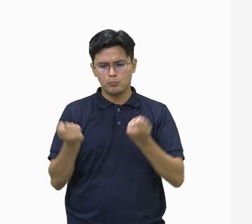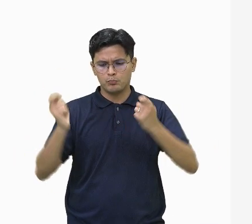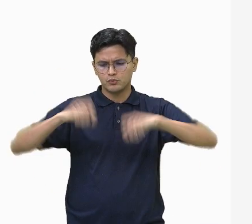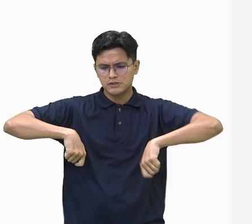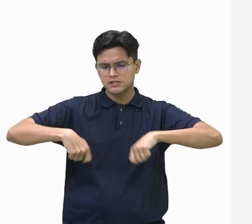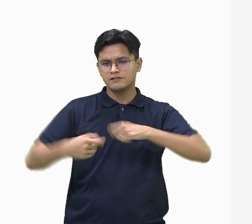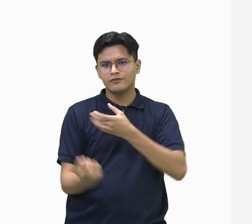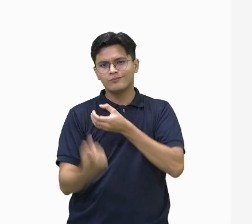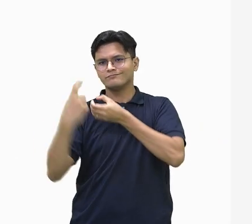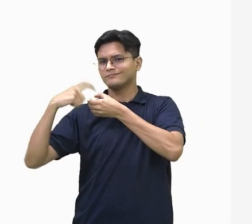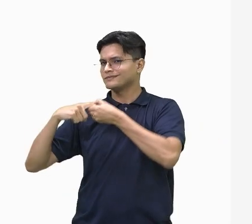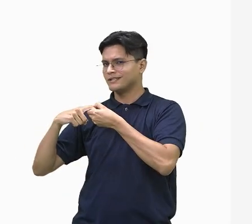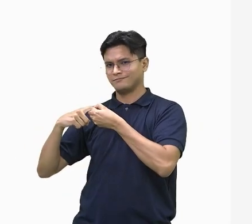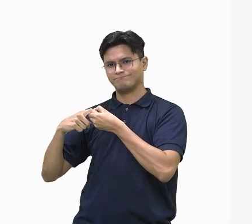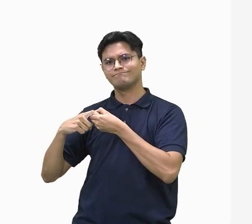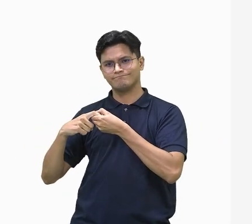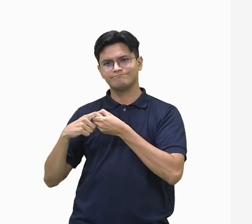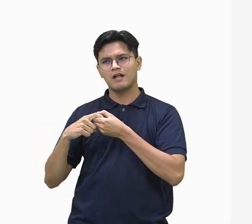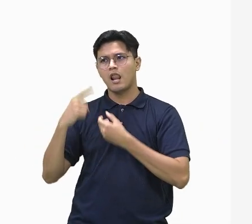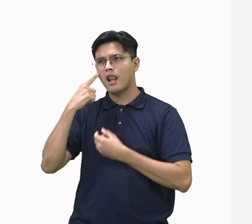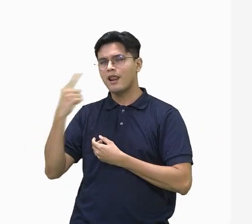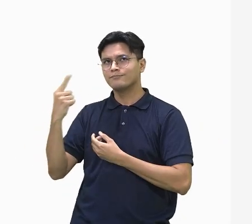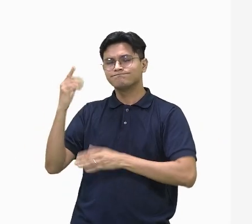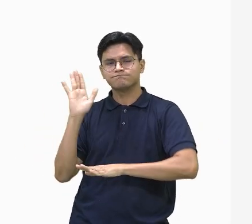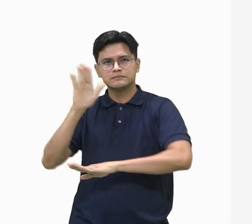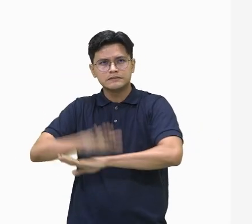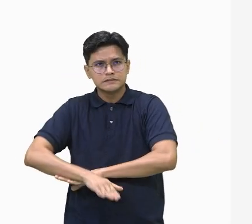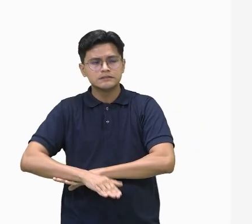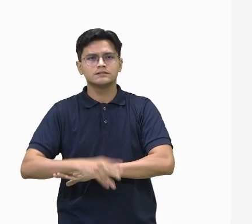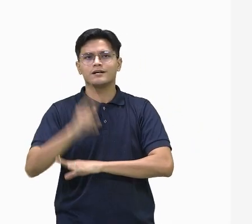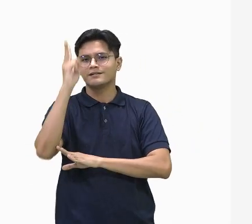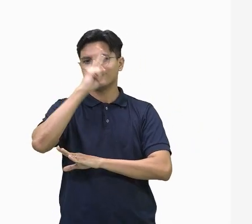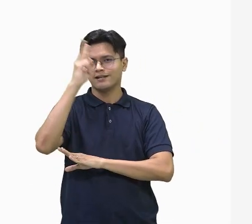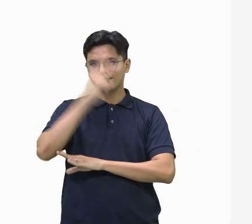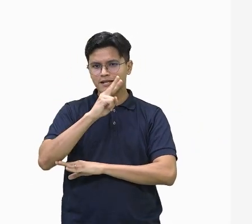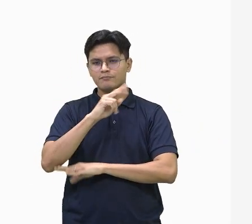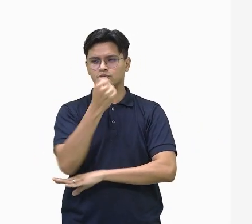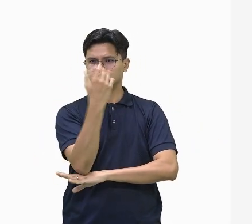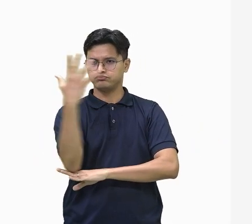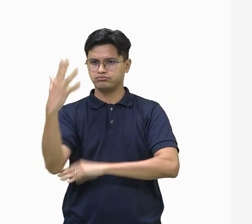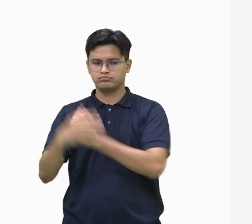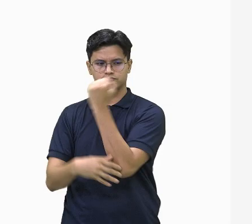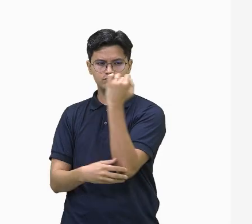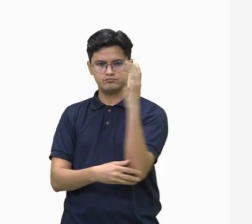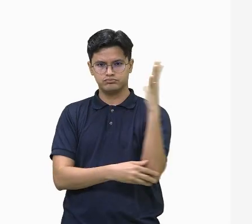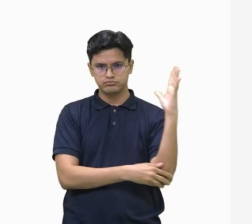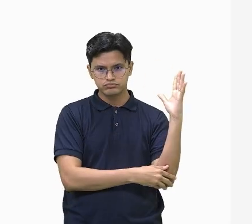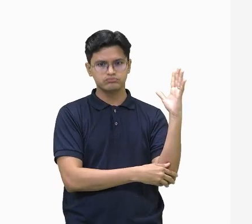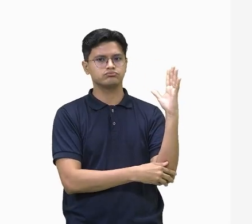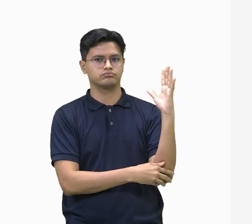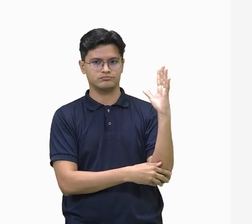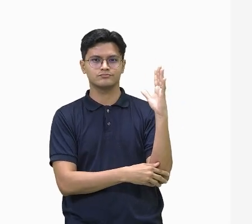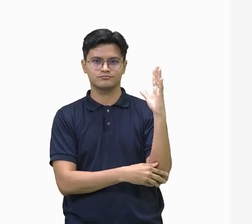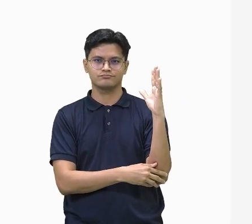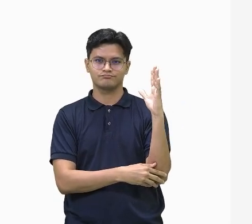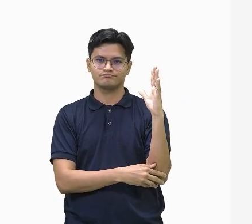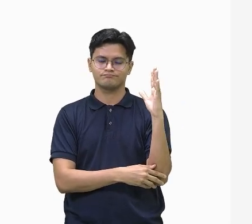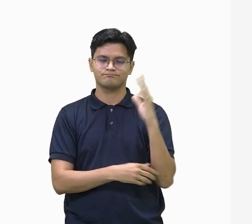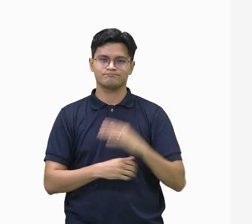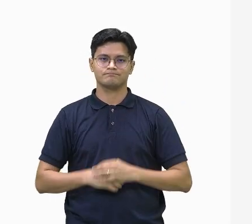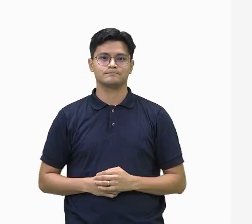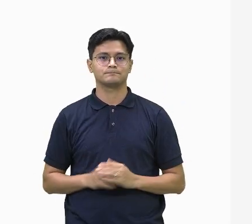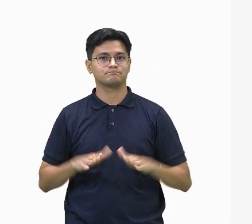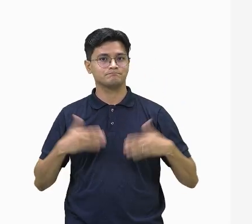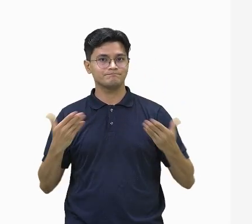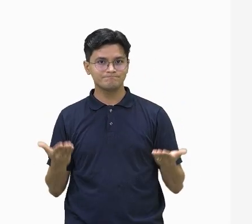flores, naquelas tardes fagueiras, à sombra das bananeiras, debaixo dos laranjais. Olha só,